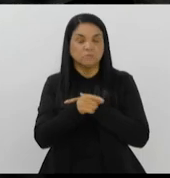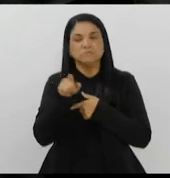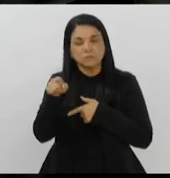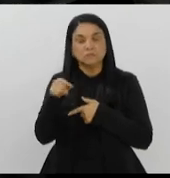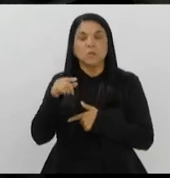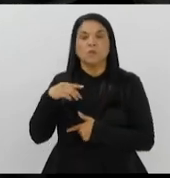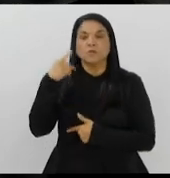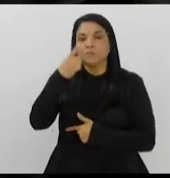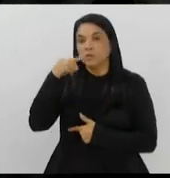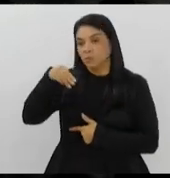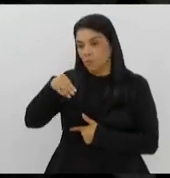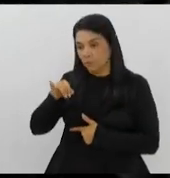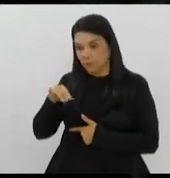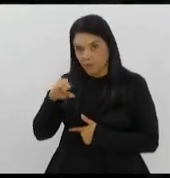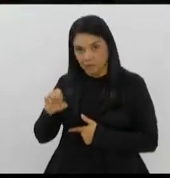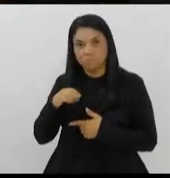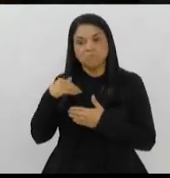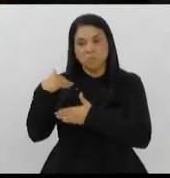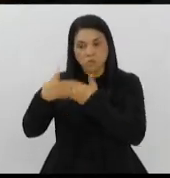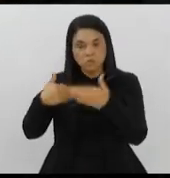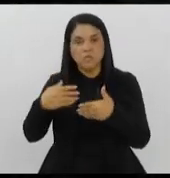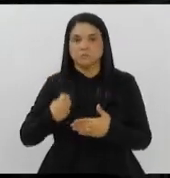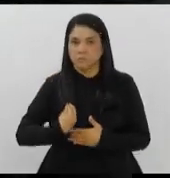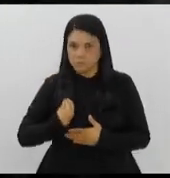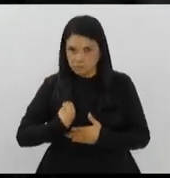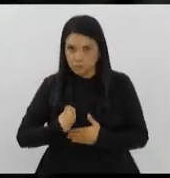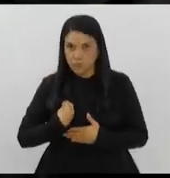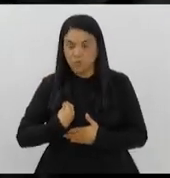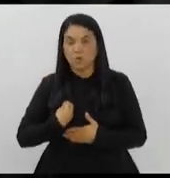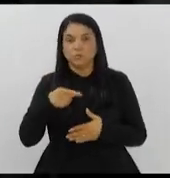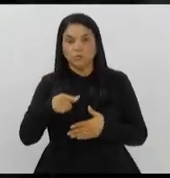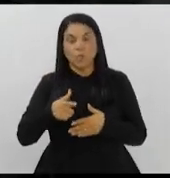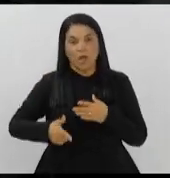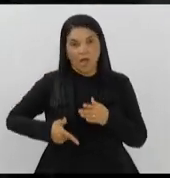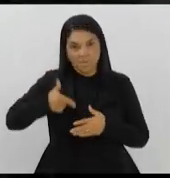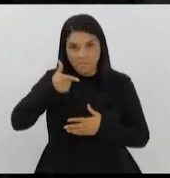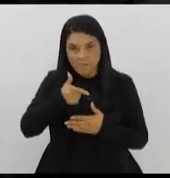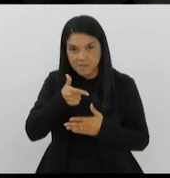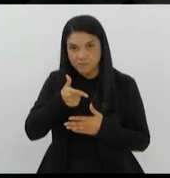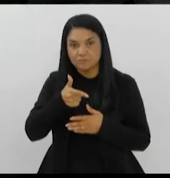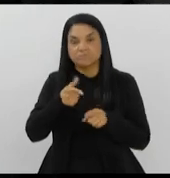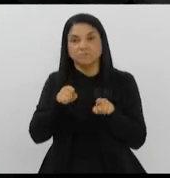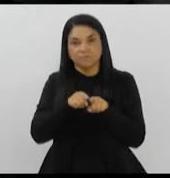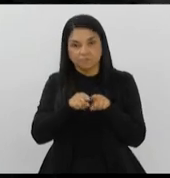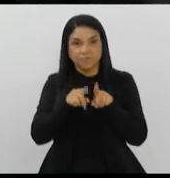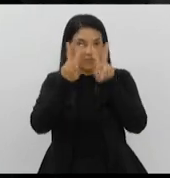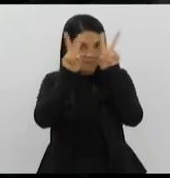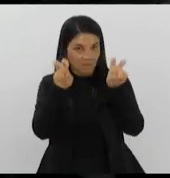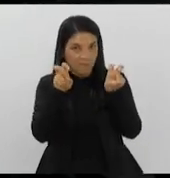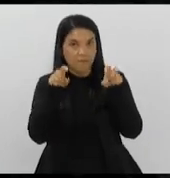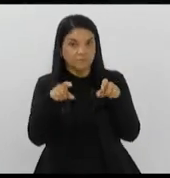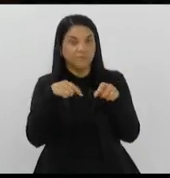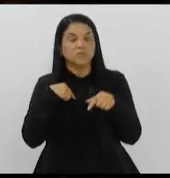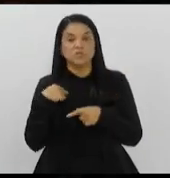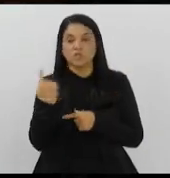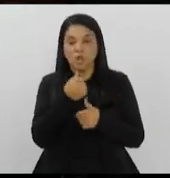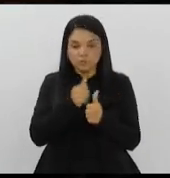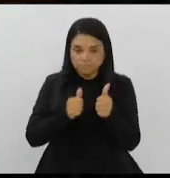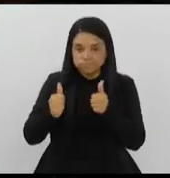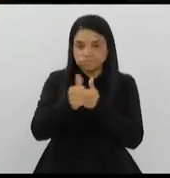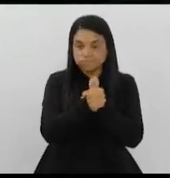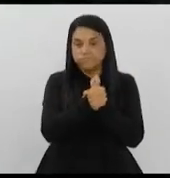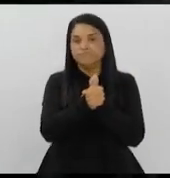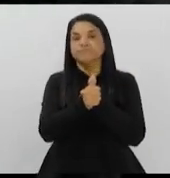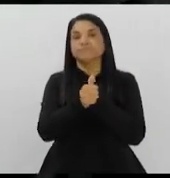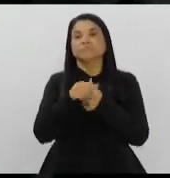discussão, o único ponto que fala sobre armamento é que para que nós possamos ser detentores da prerrogativa de